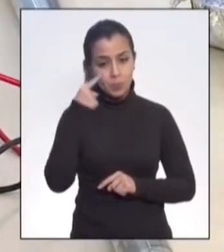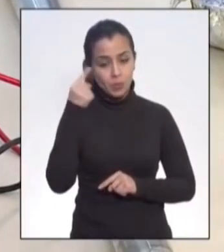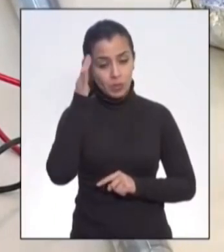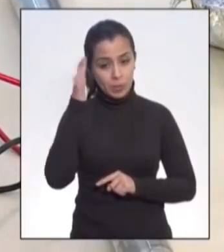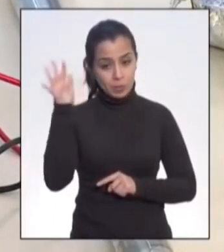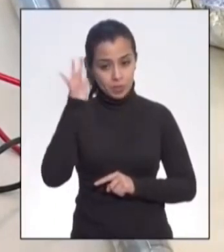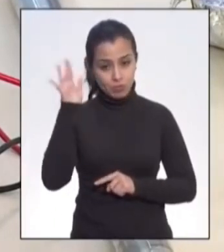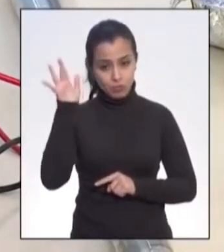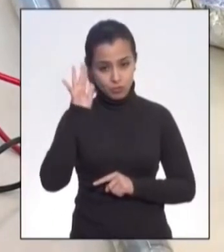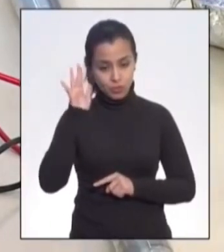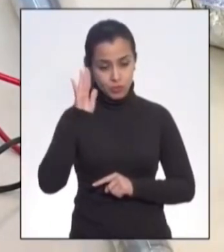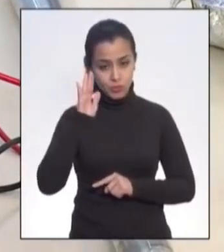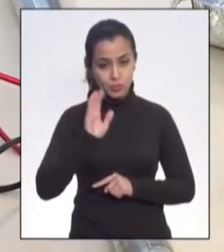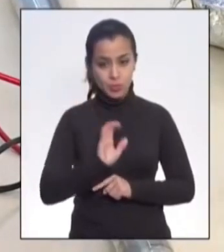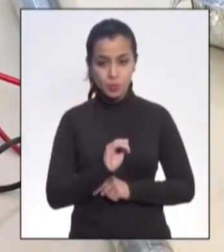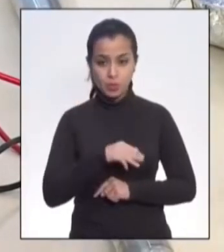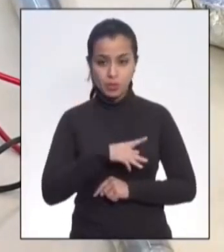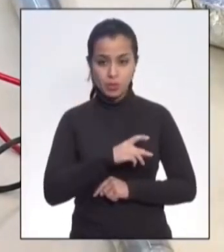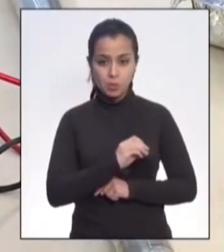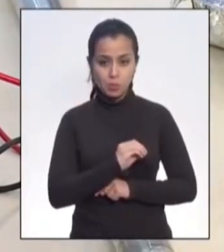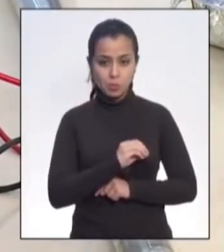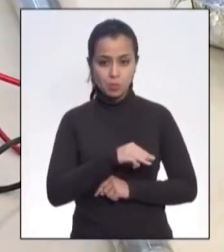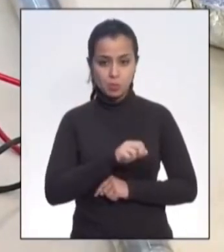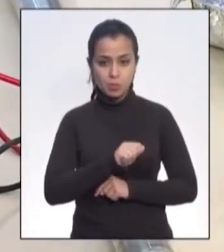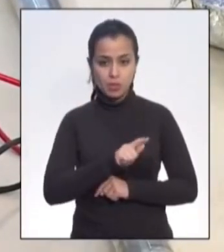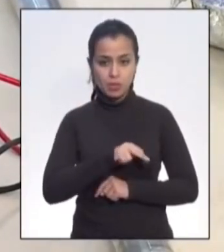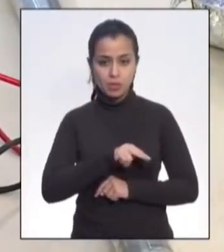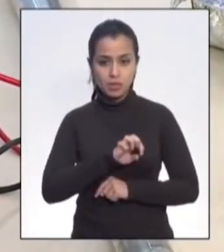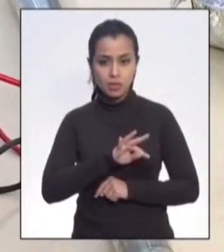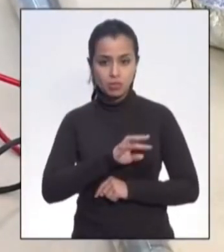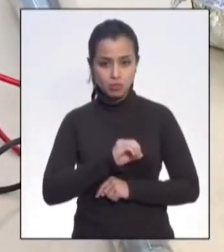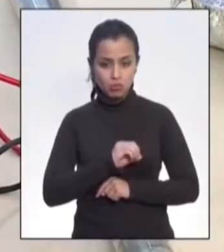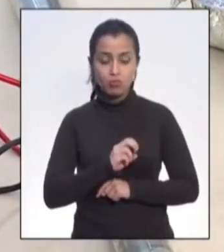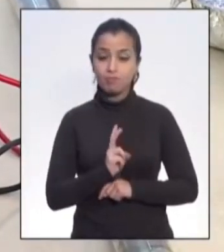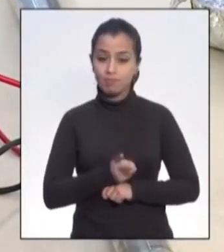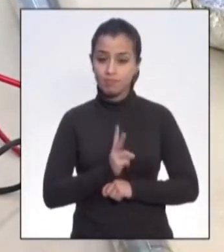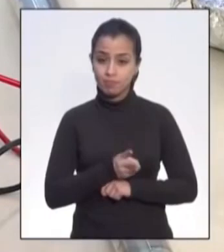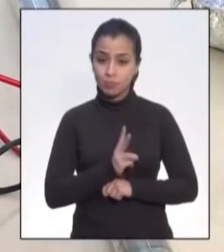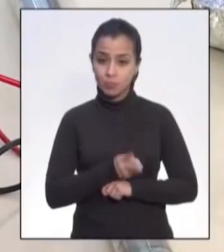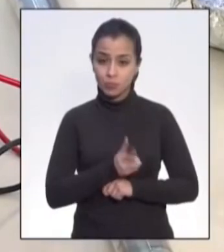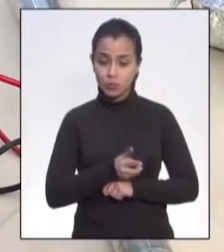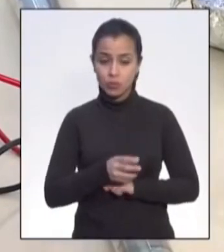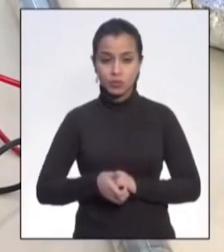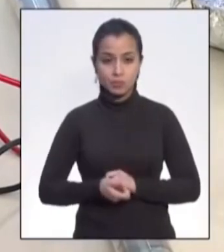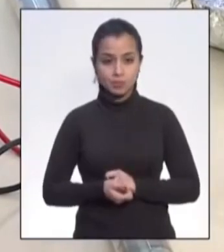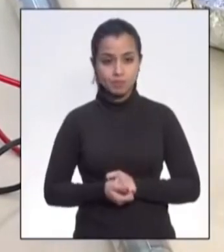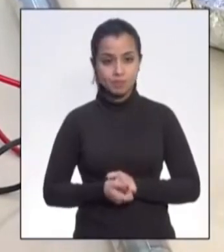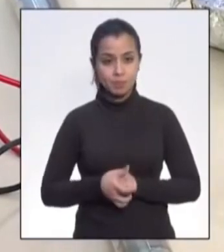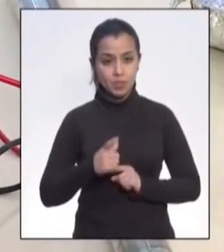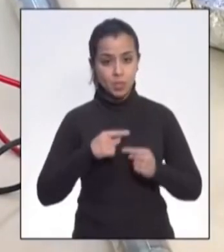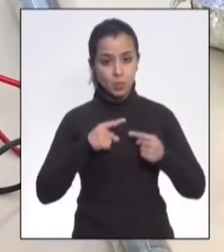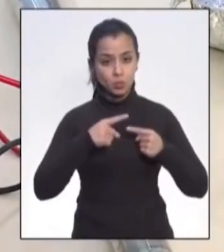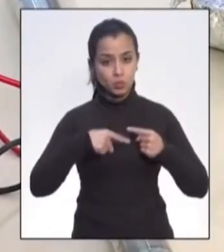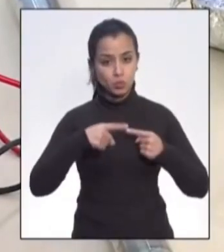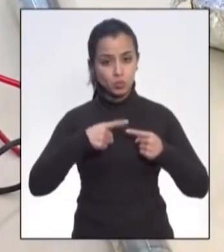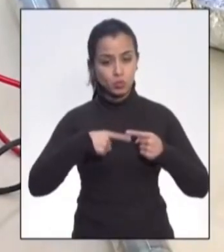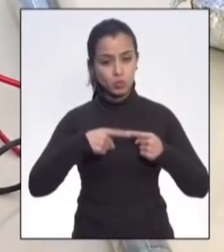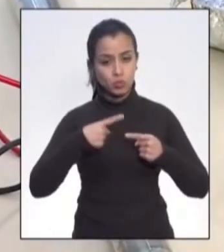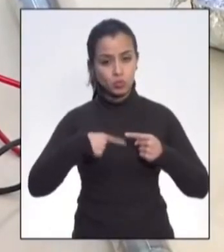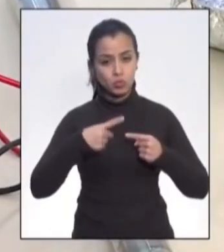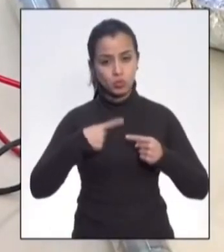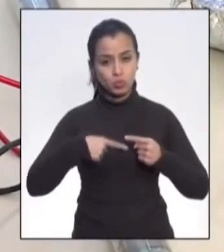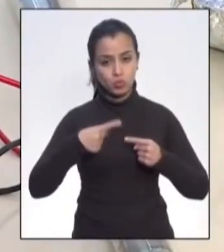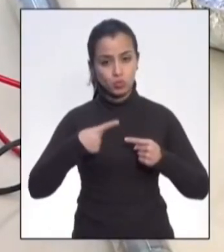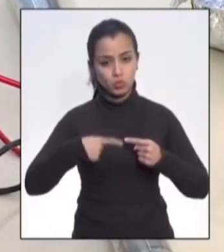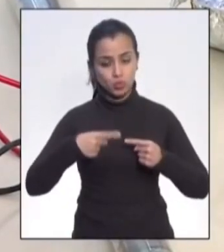está constante, fornecido aí pelo meu ímã. Eu vou movimentar essa espira aqui.